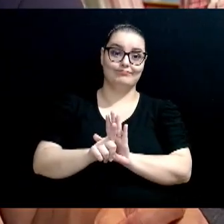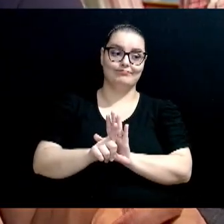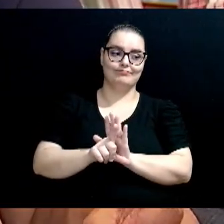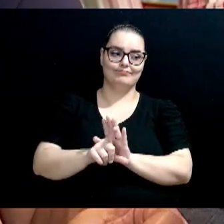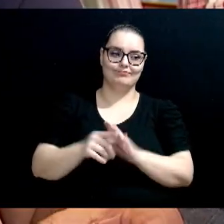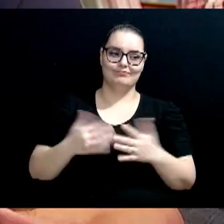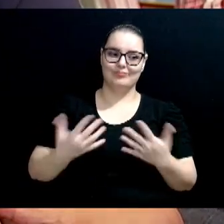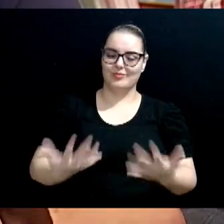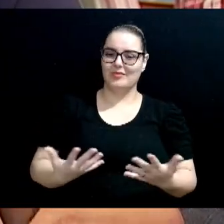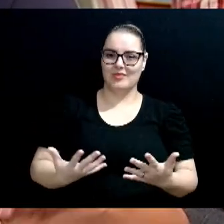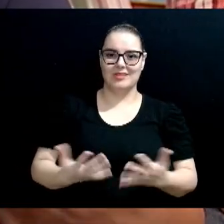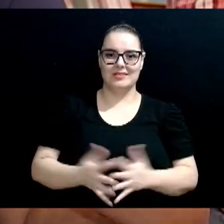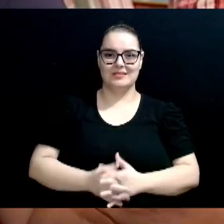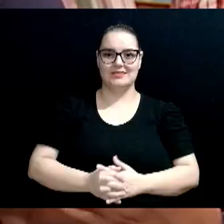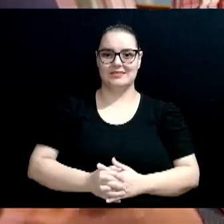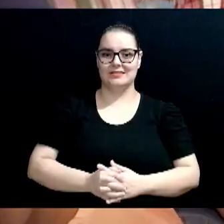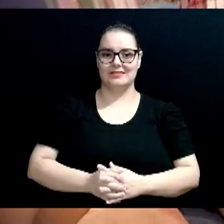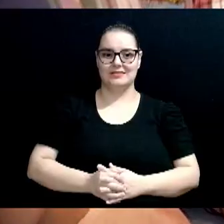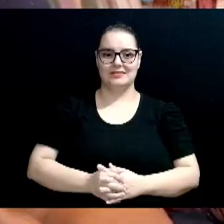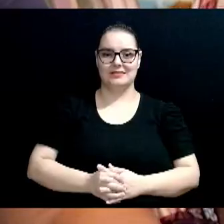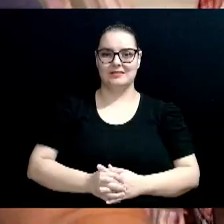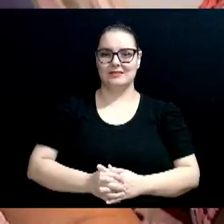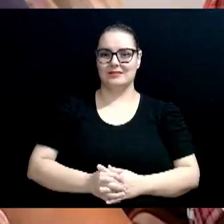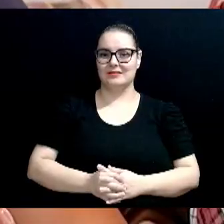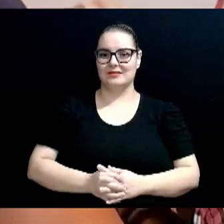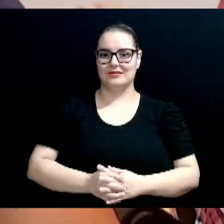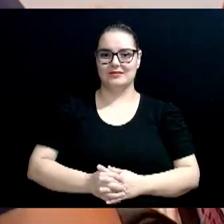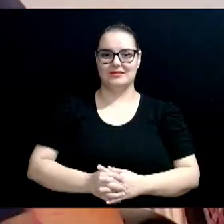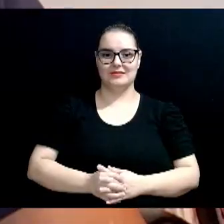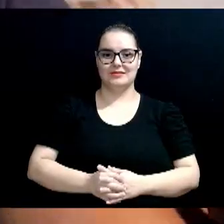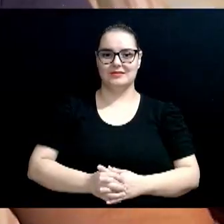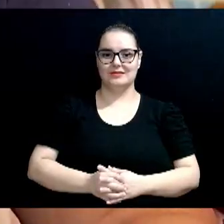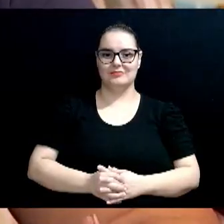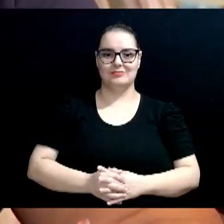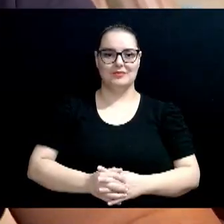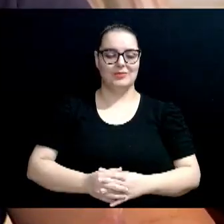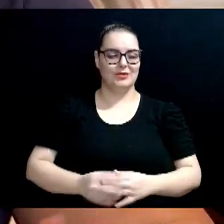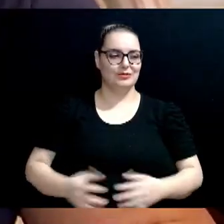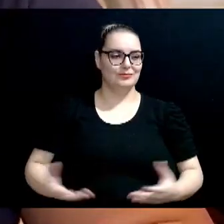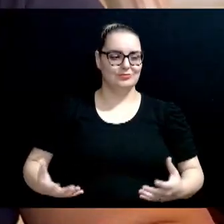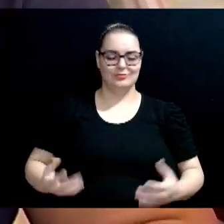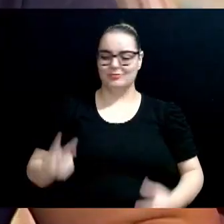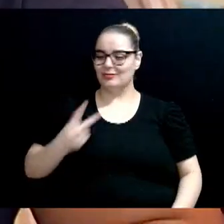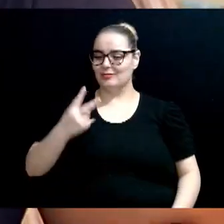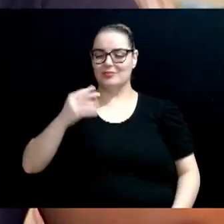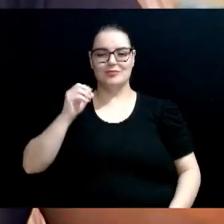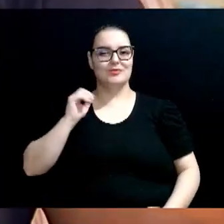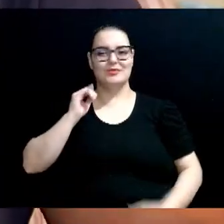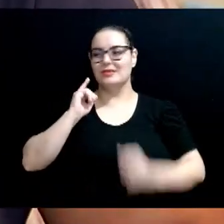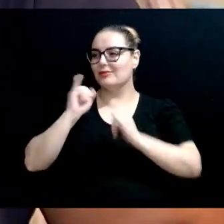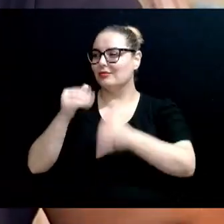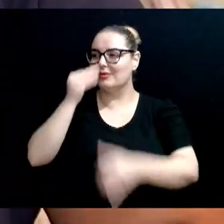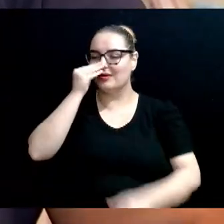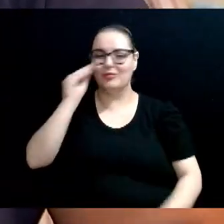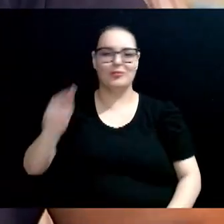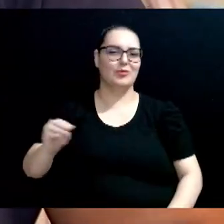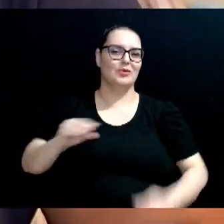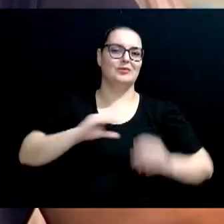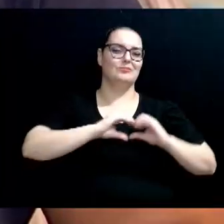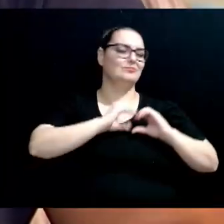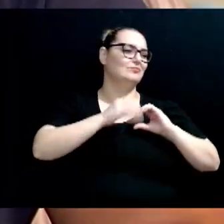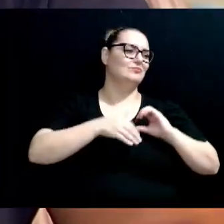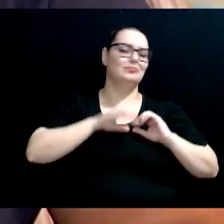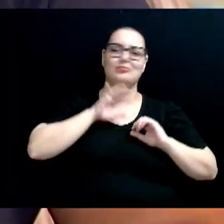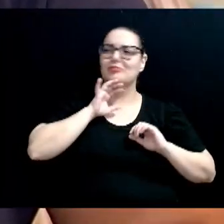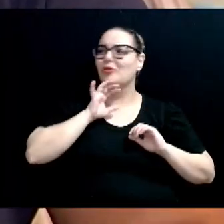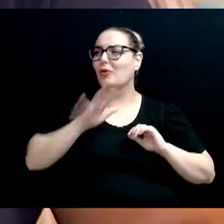causa uma ruptura enorme, sabe? Um segundo abandono, é uma coisa muito terrível,